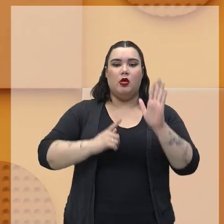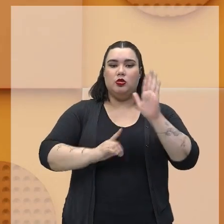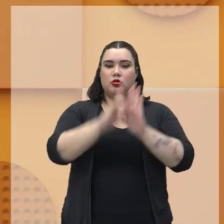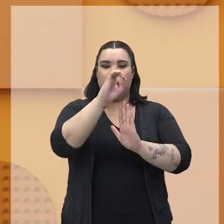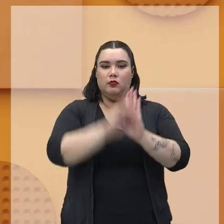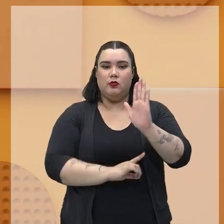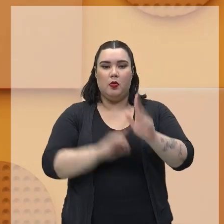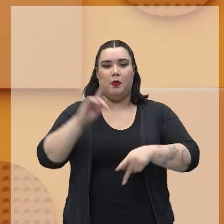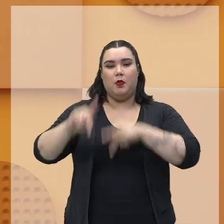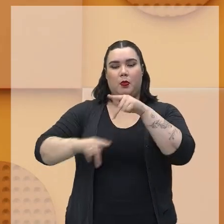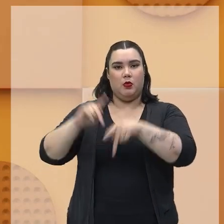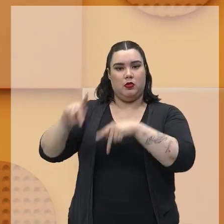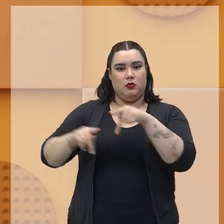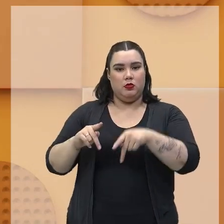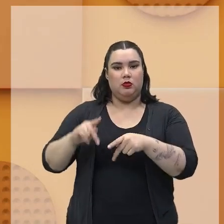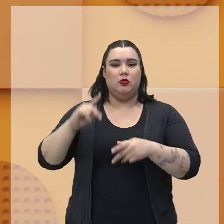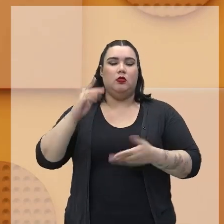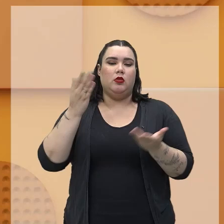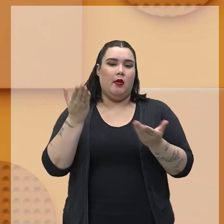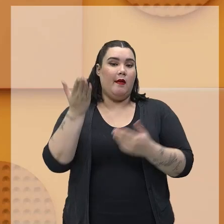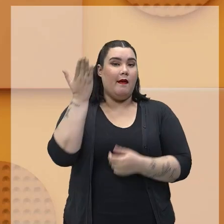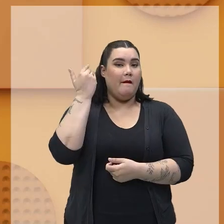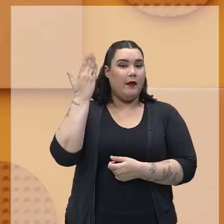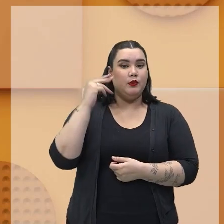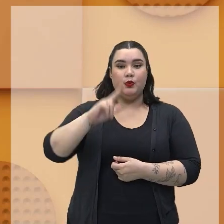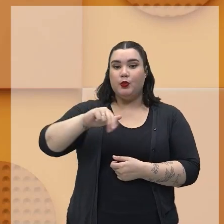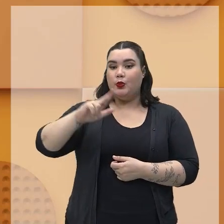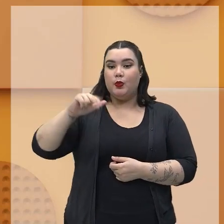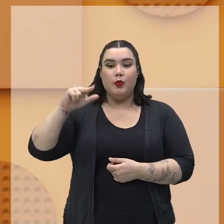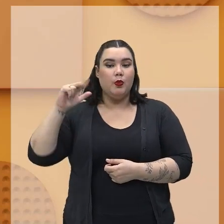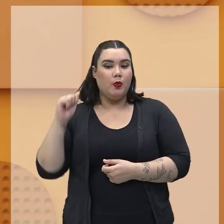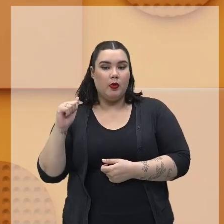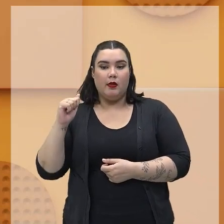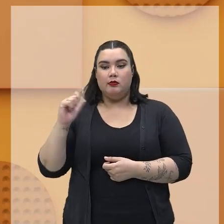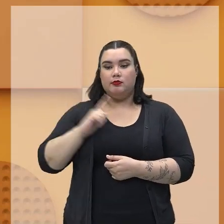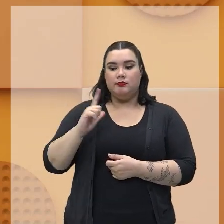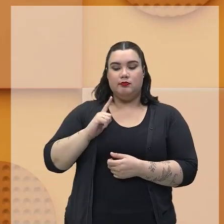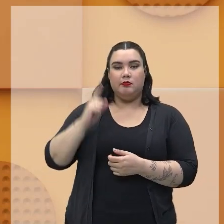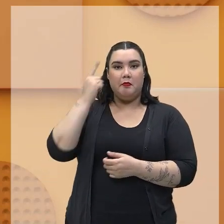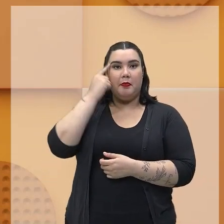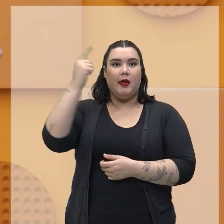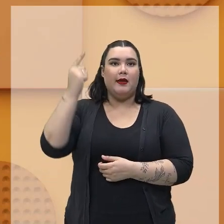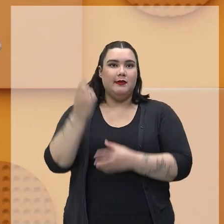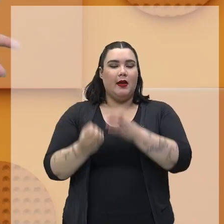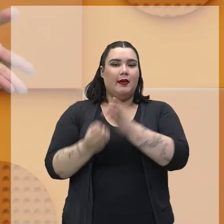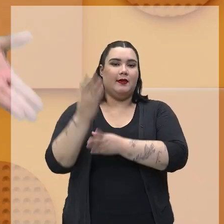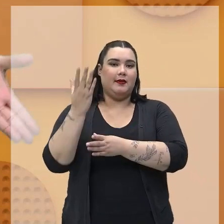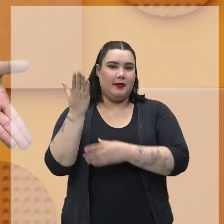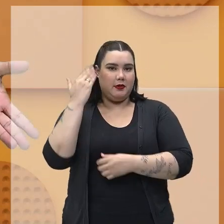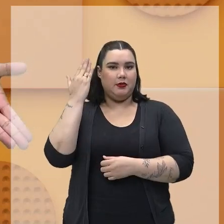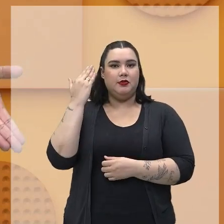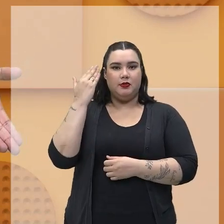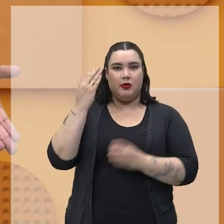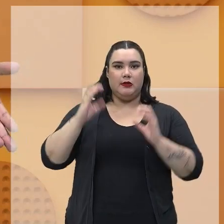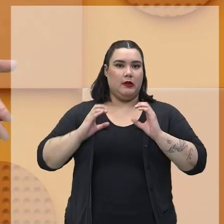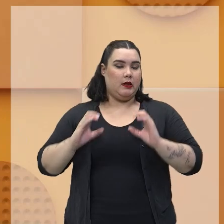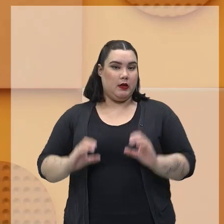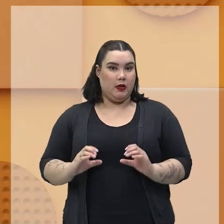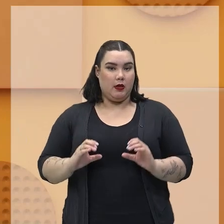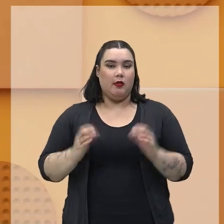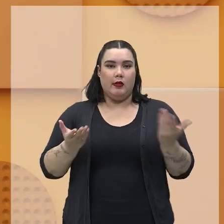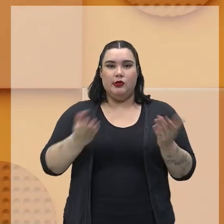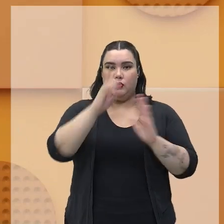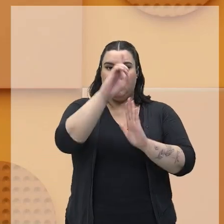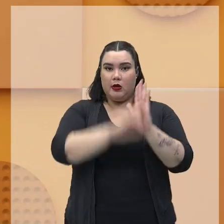para a população que nunca antes tinha sido sequer pensado. Direito à cidadania,